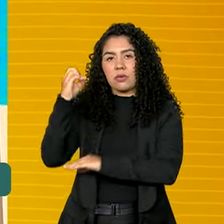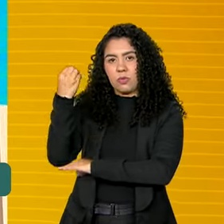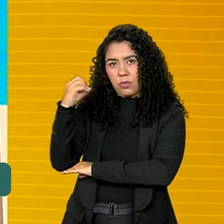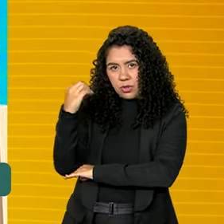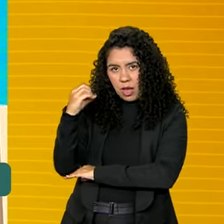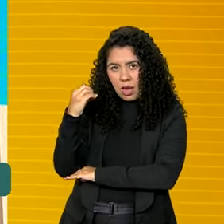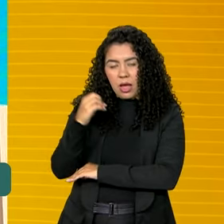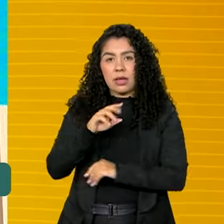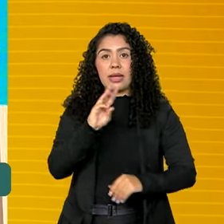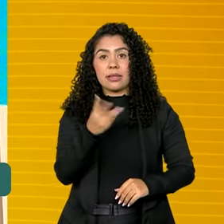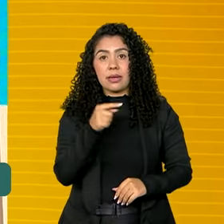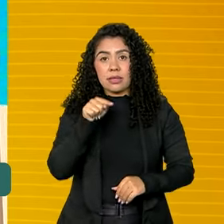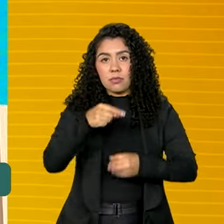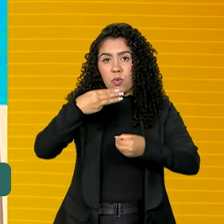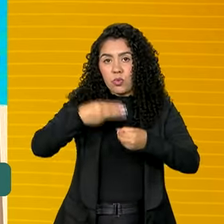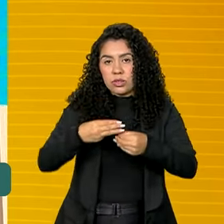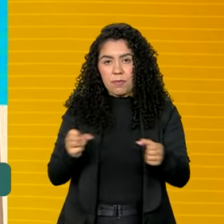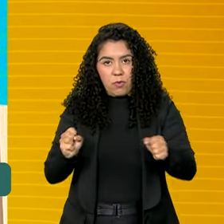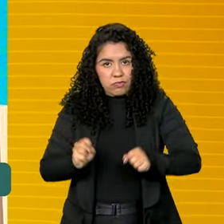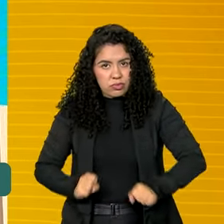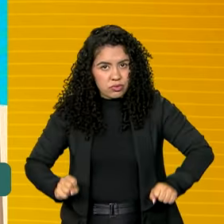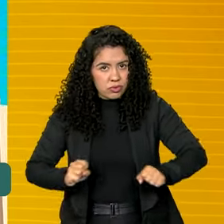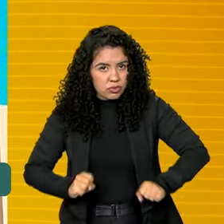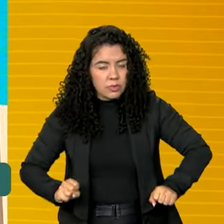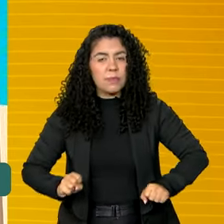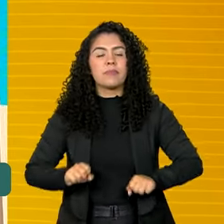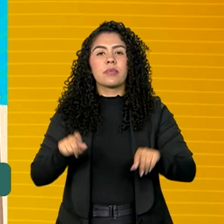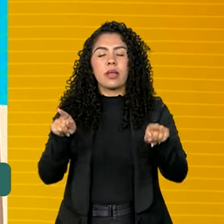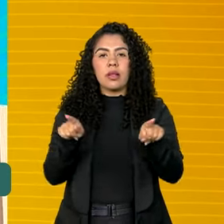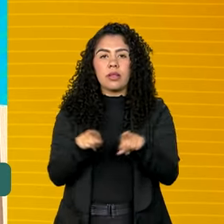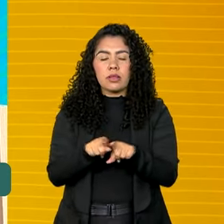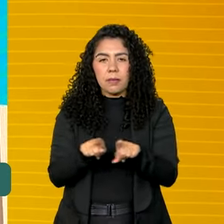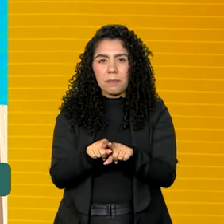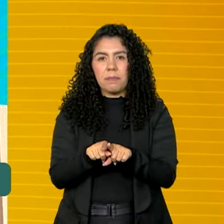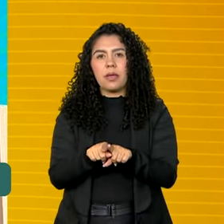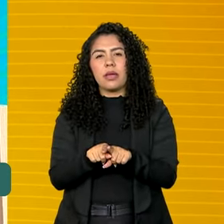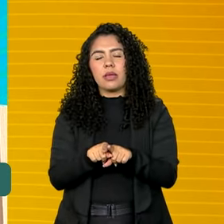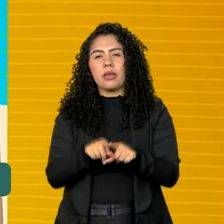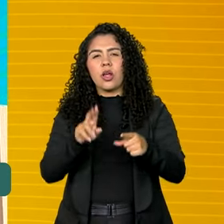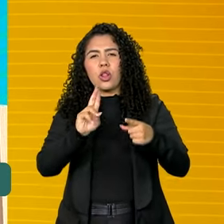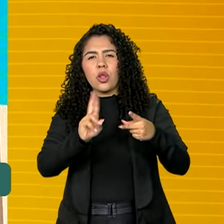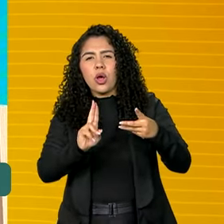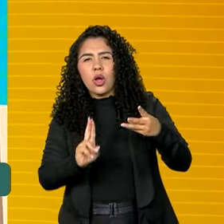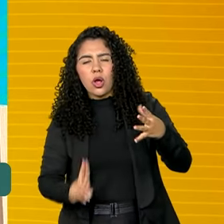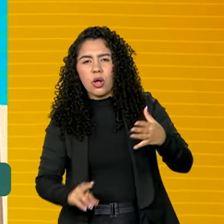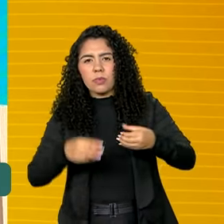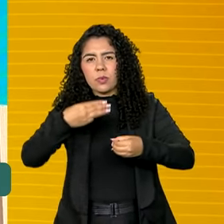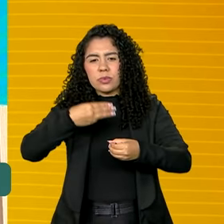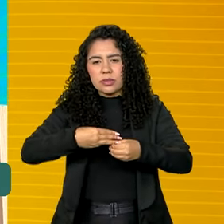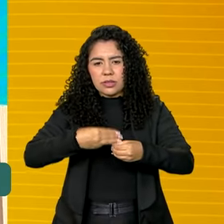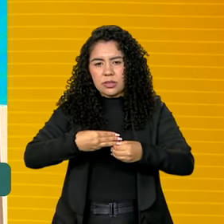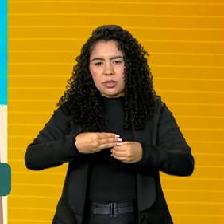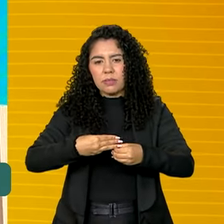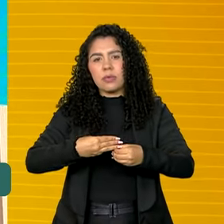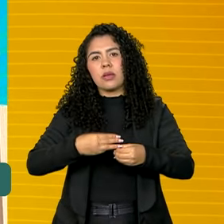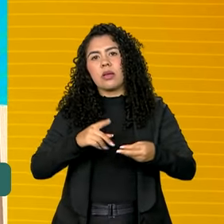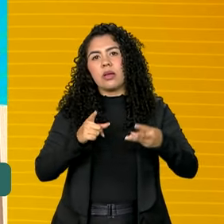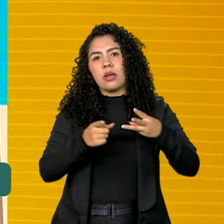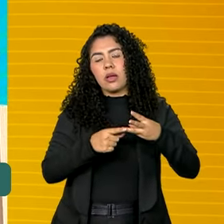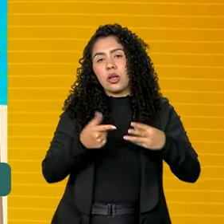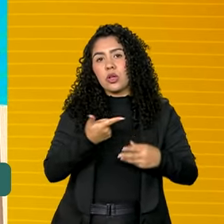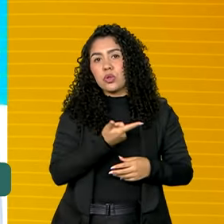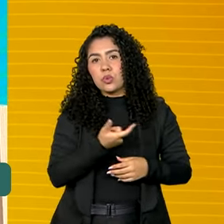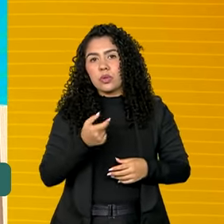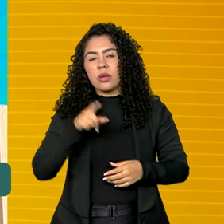mil em Canoas. Vou citar aqui cada município. Serão, em Cruzeiro do Sul,